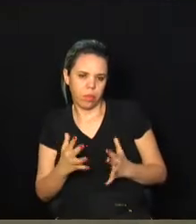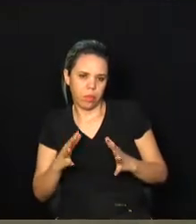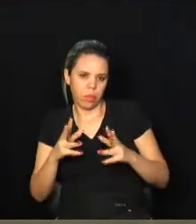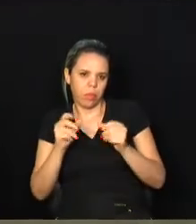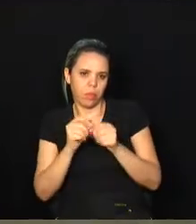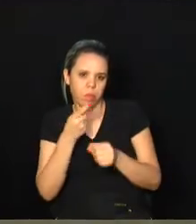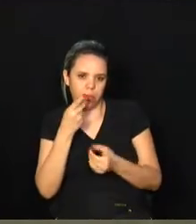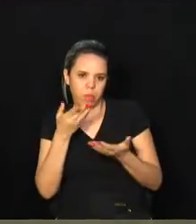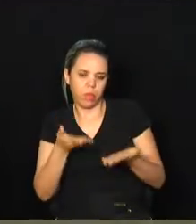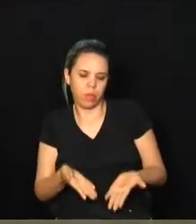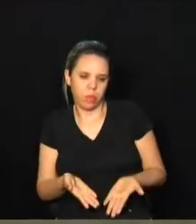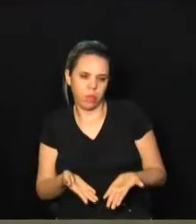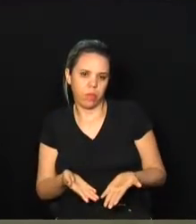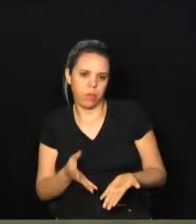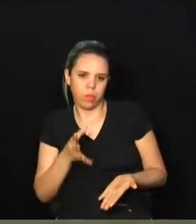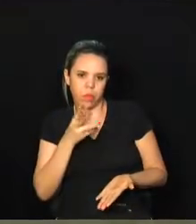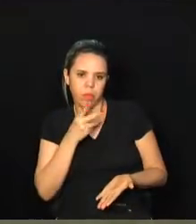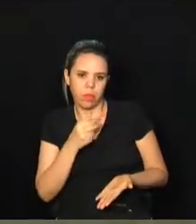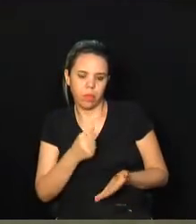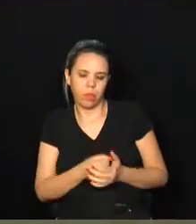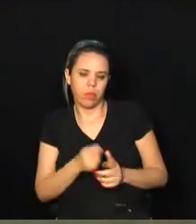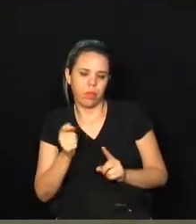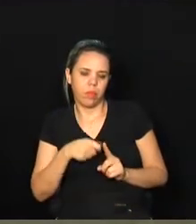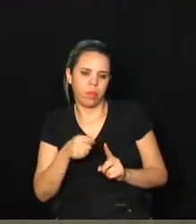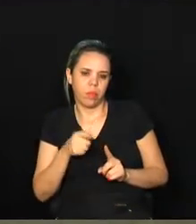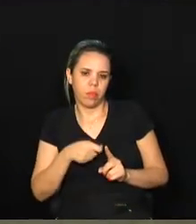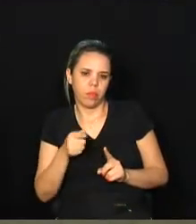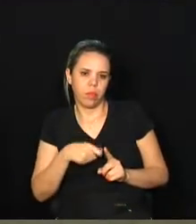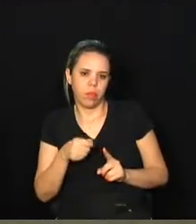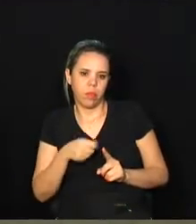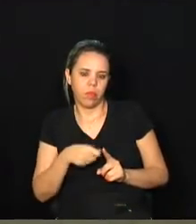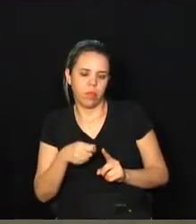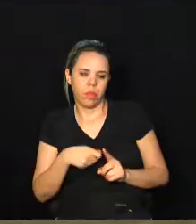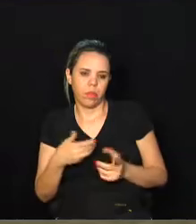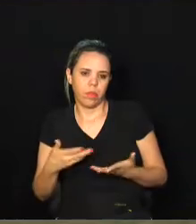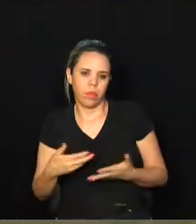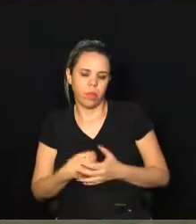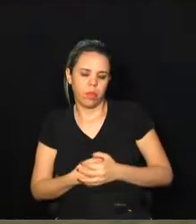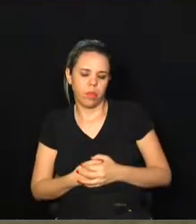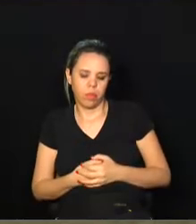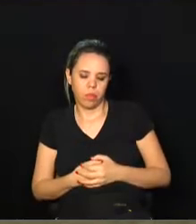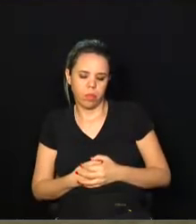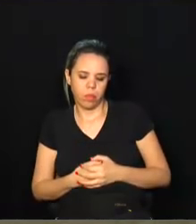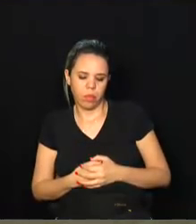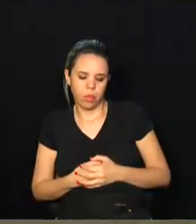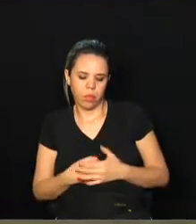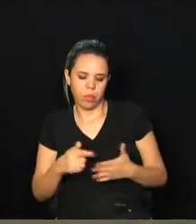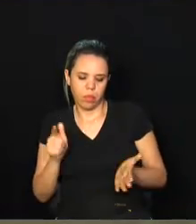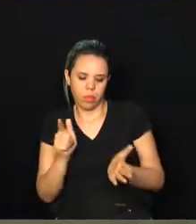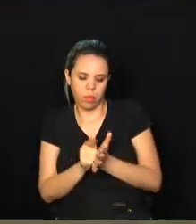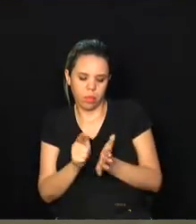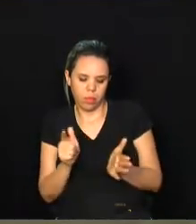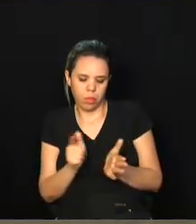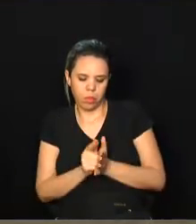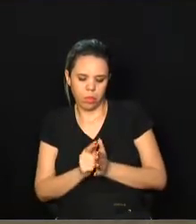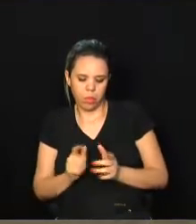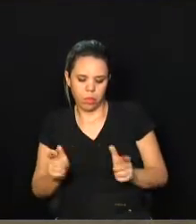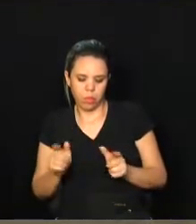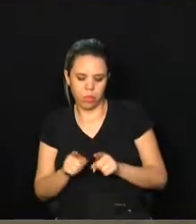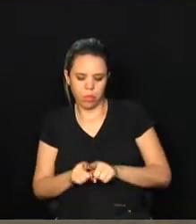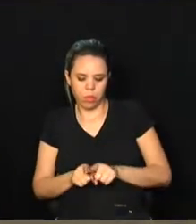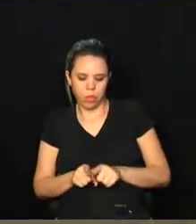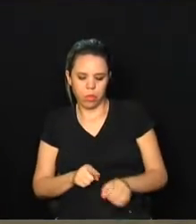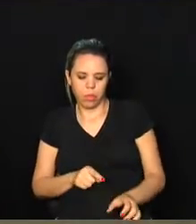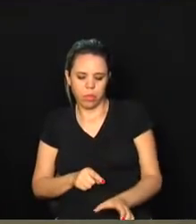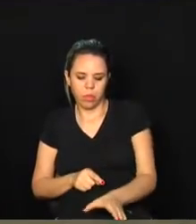foi dito aqui, que demora meses, fora que isso, fora essas papeladas redundantes, fora